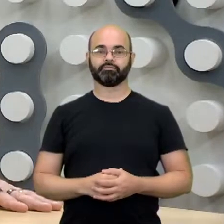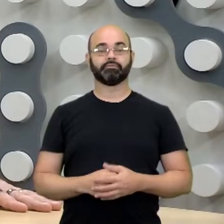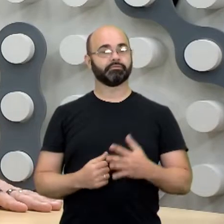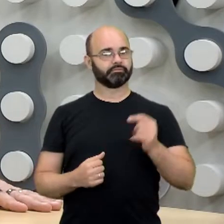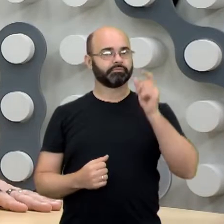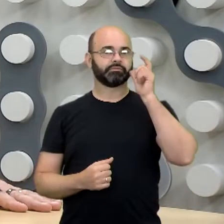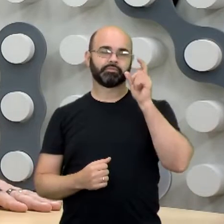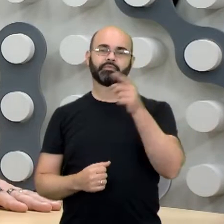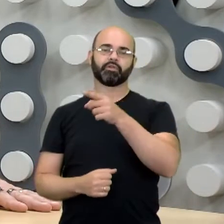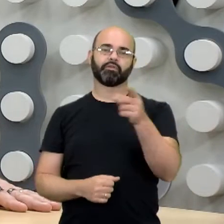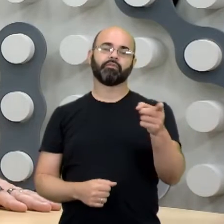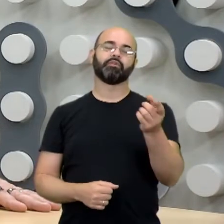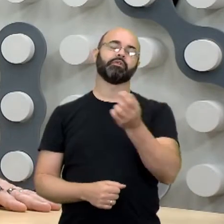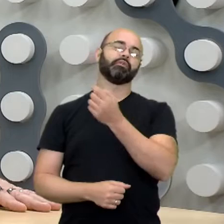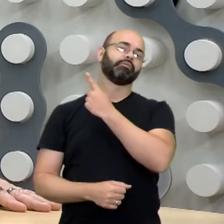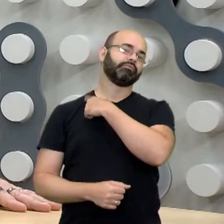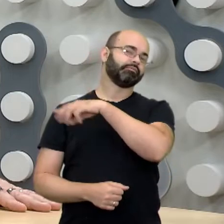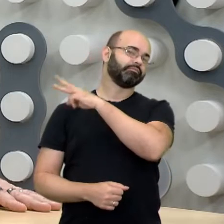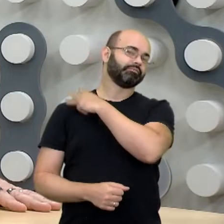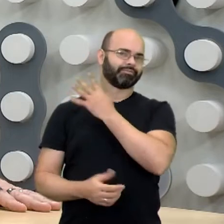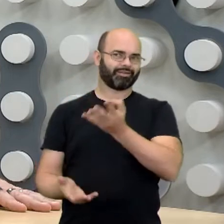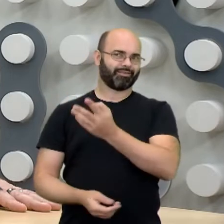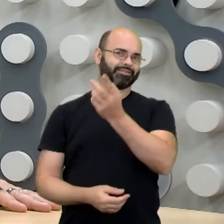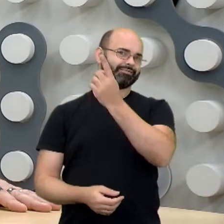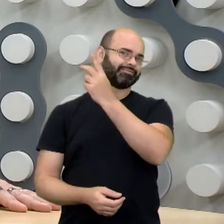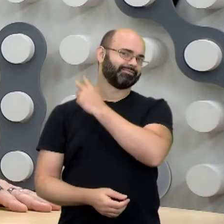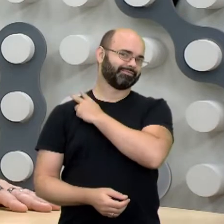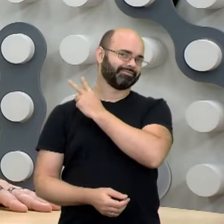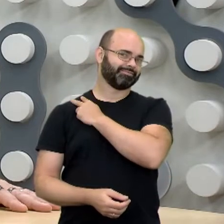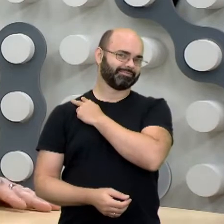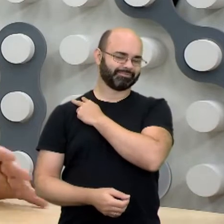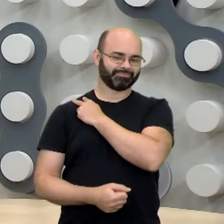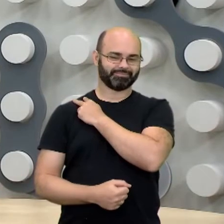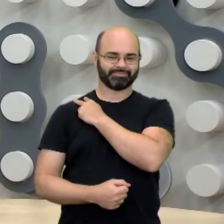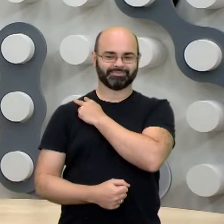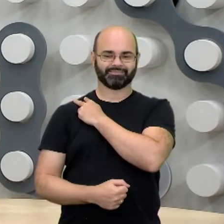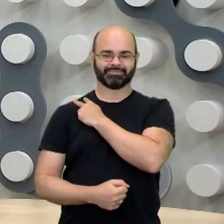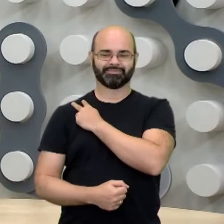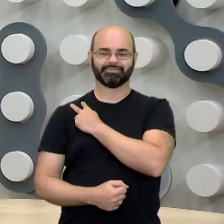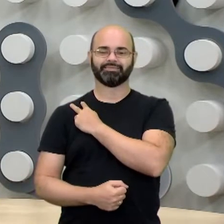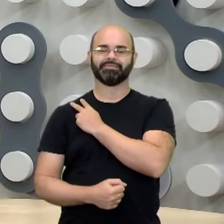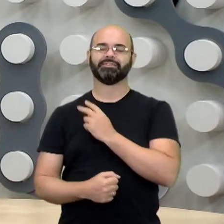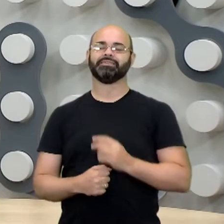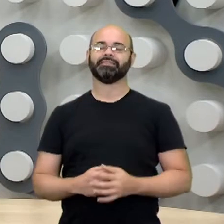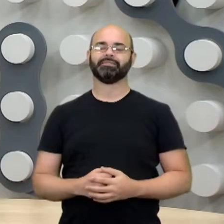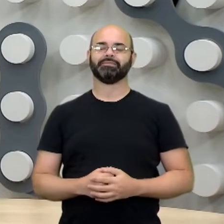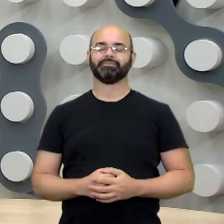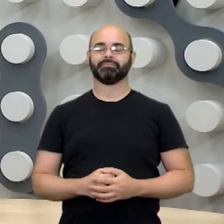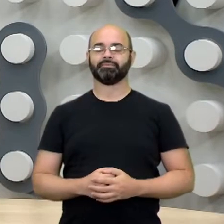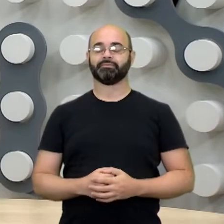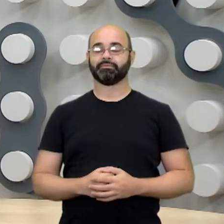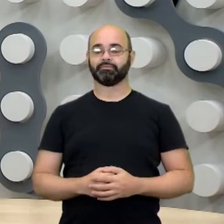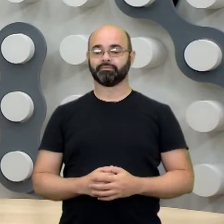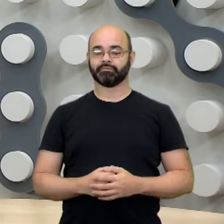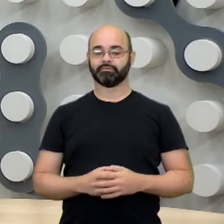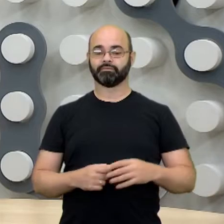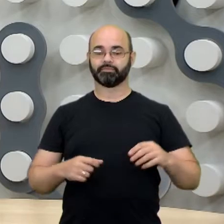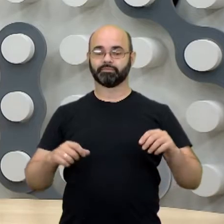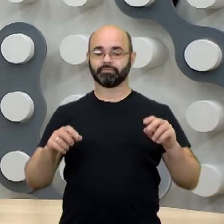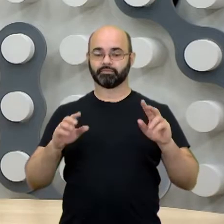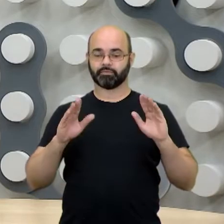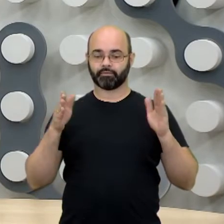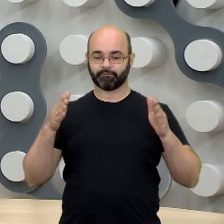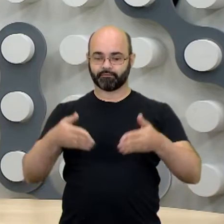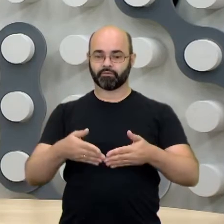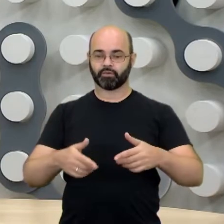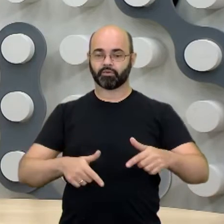no ensino médio, já na 2ª série do ensino médio, né, trabalhando com a questão do mundo do trabalho, né, vejam que,